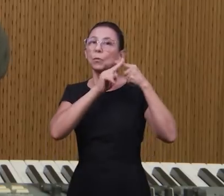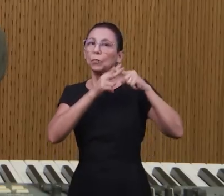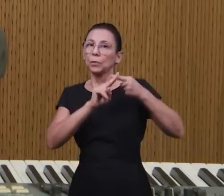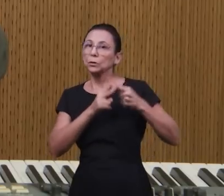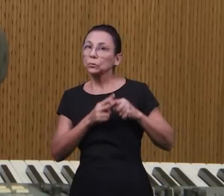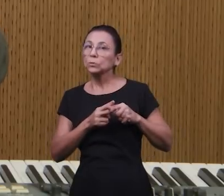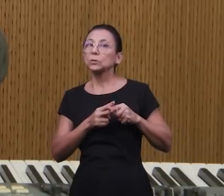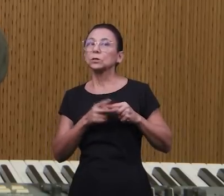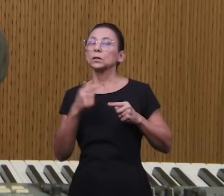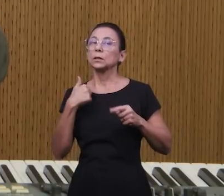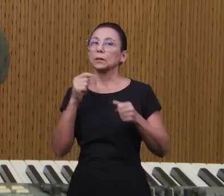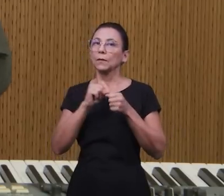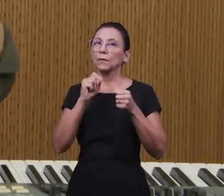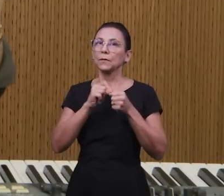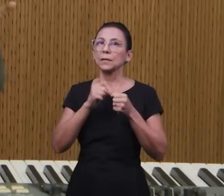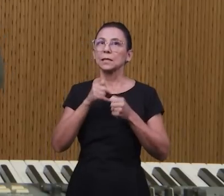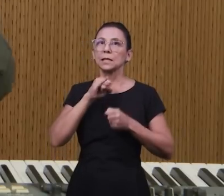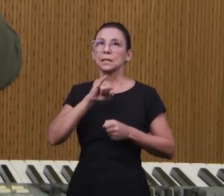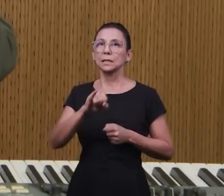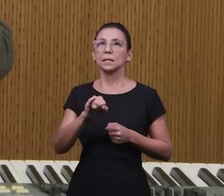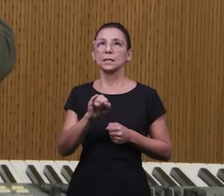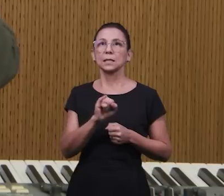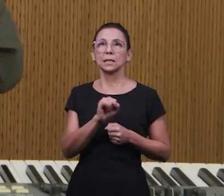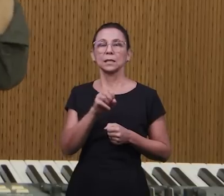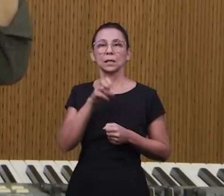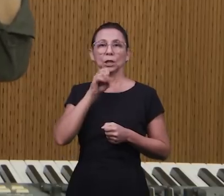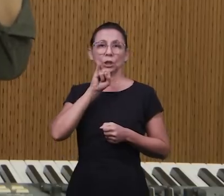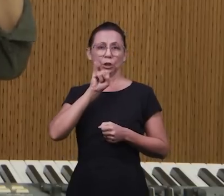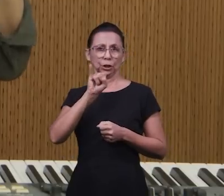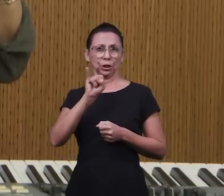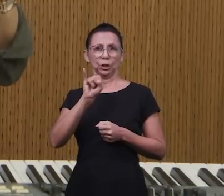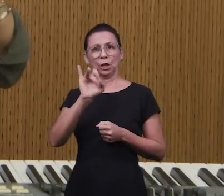eu realizei aqui. Agora se eu fizer.